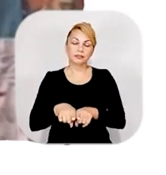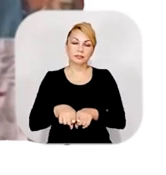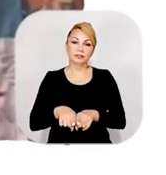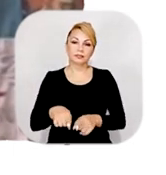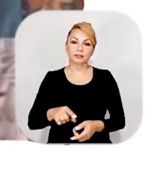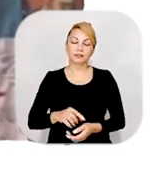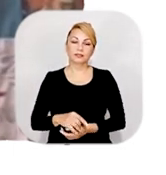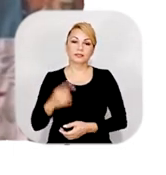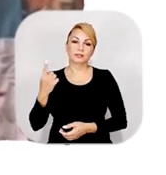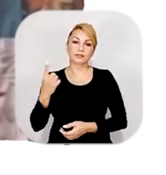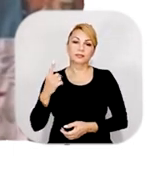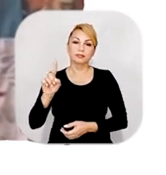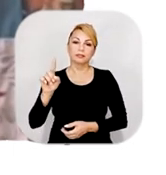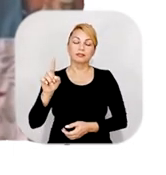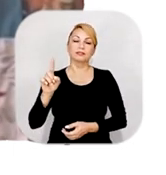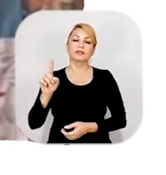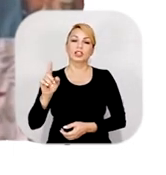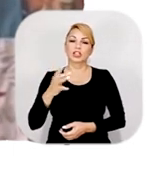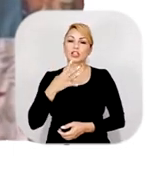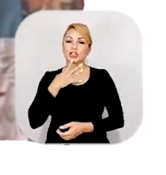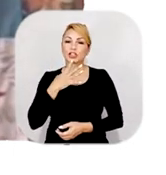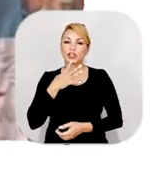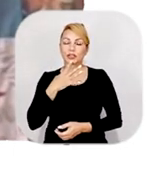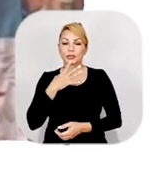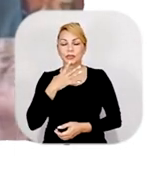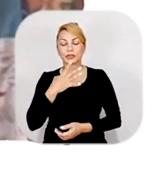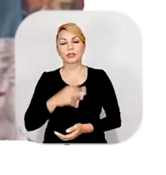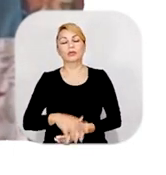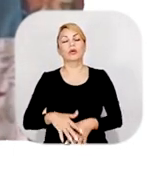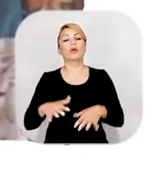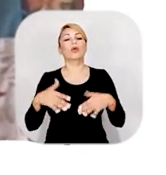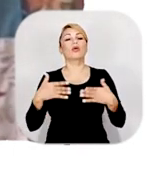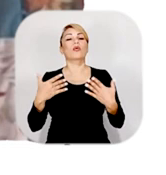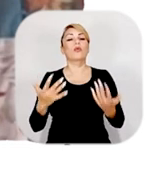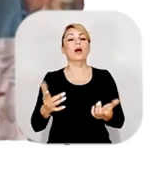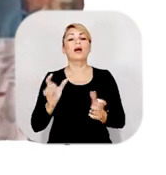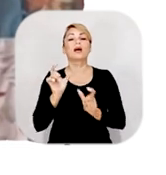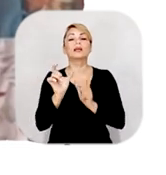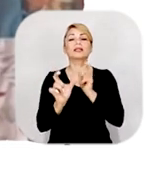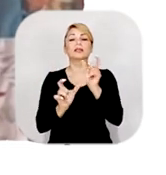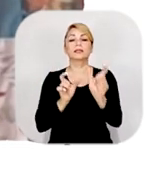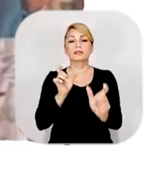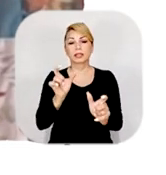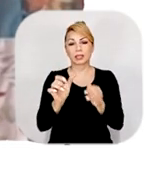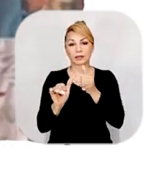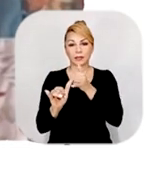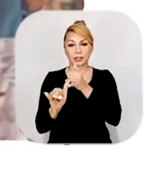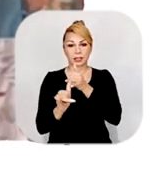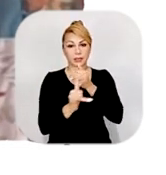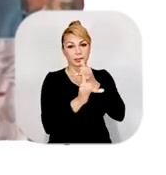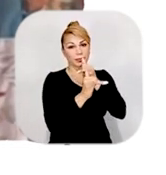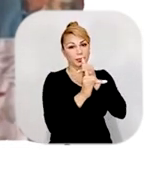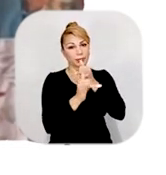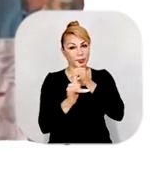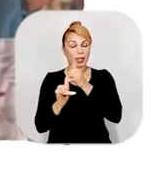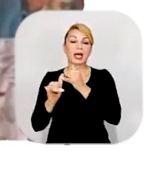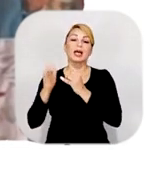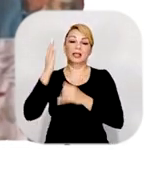dos últimos que ainda conhecia quais eram as palavras atrás das flautas. Ele